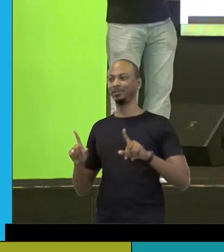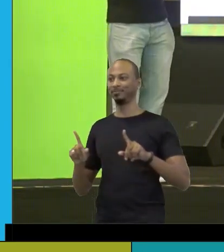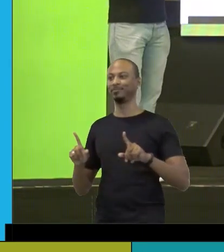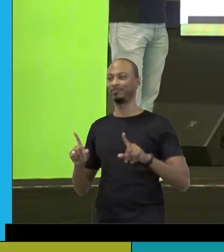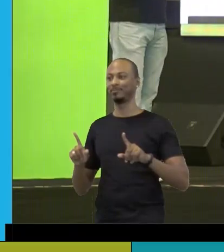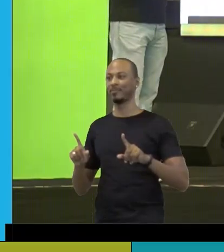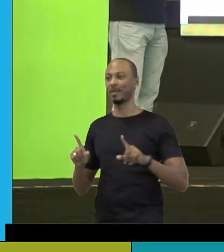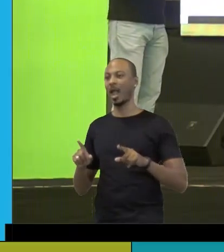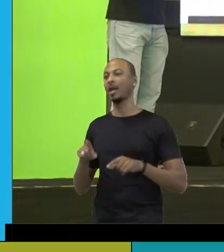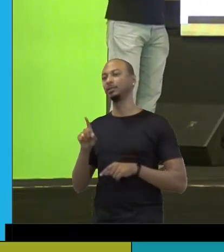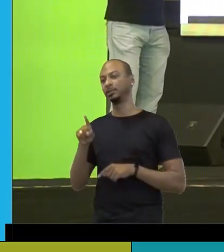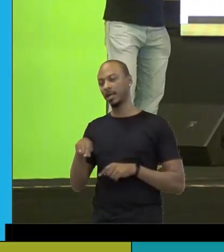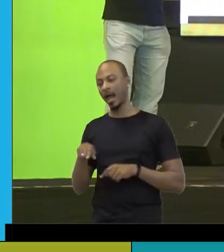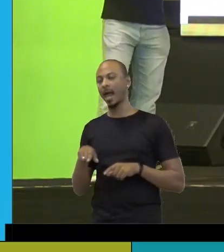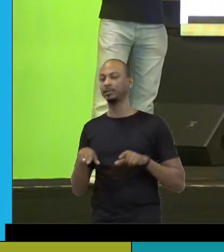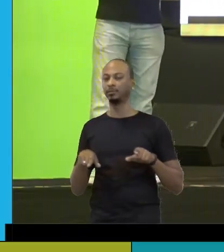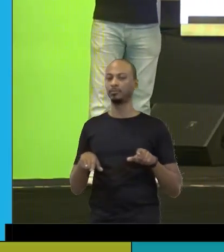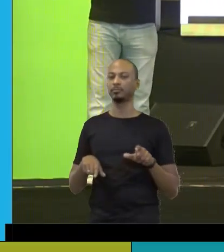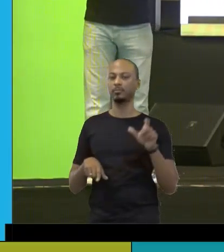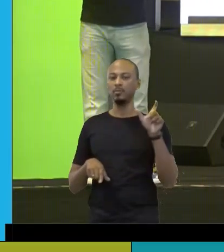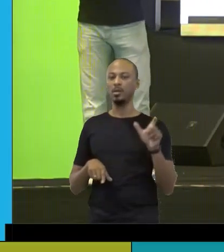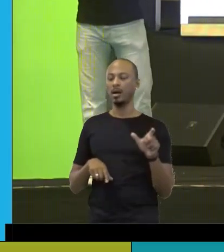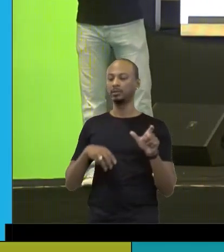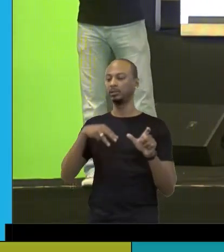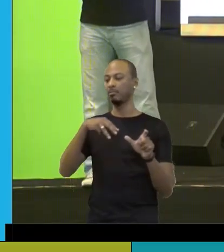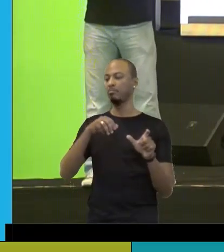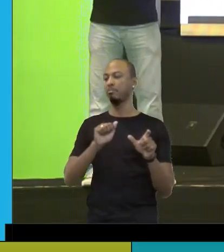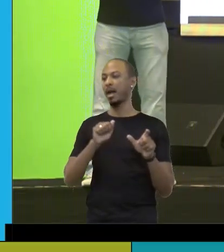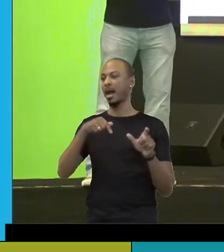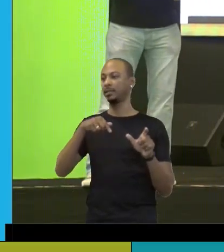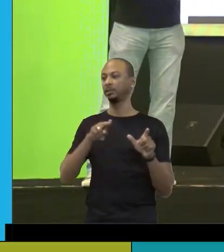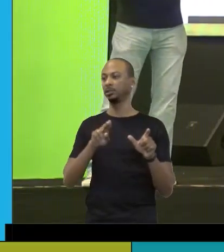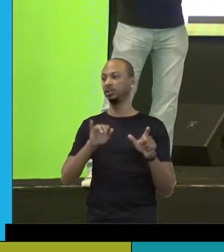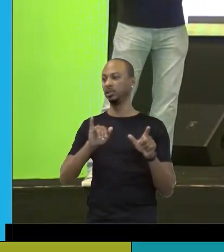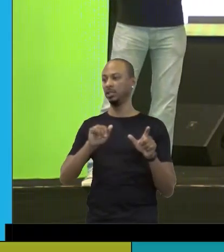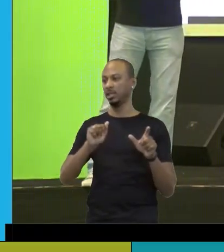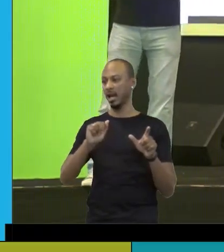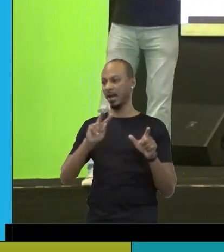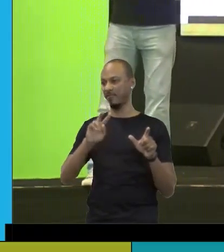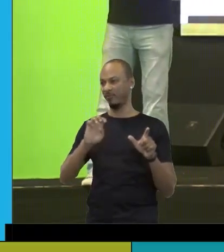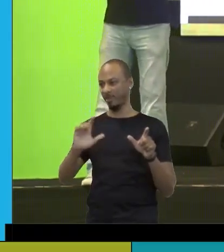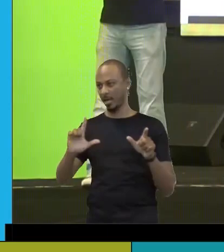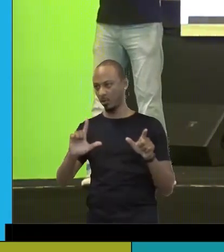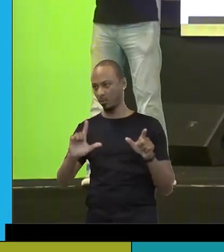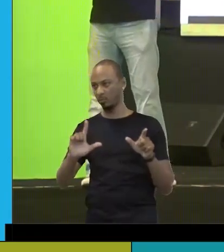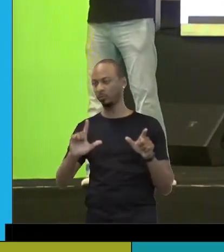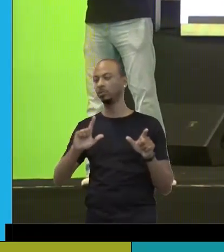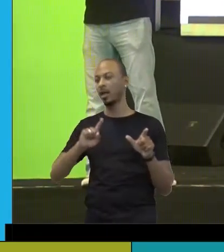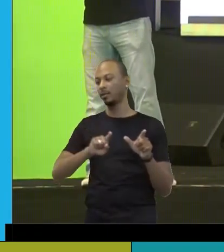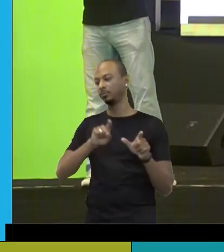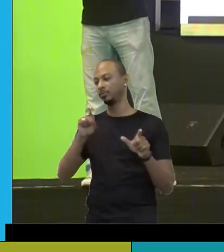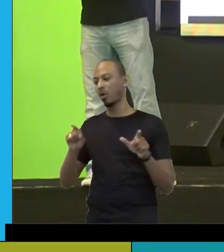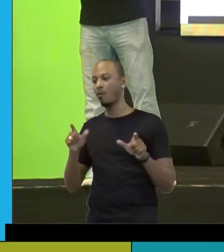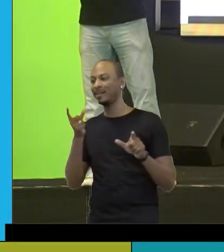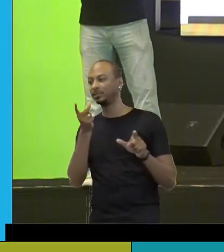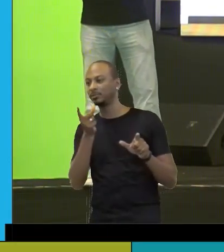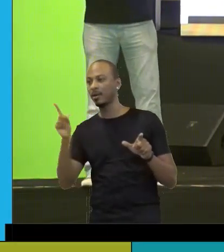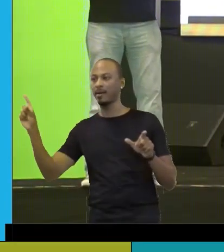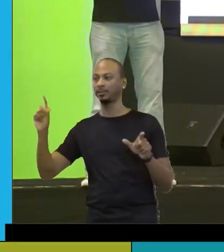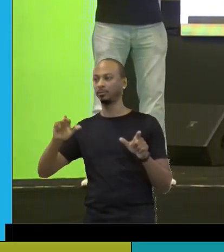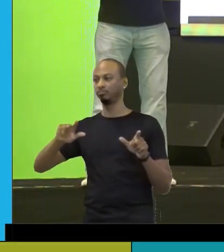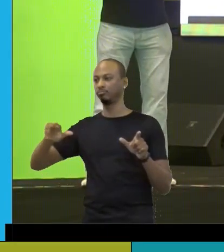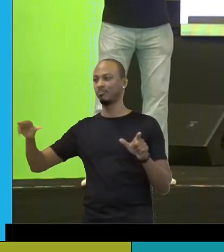separa Nicolau Maquiavel dos demais pensadores que o antecederam, pois ele vai fundar o realismo